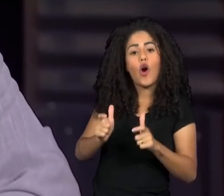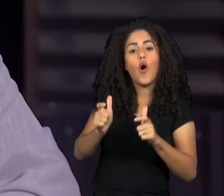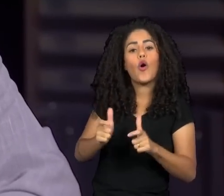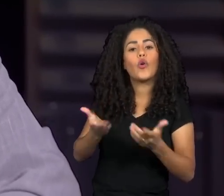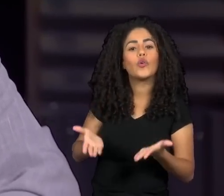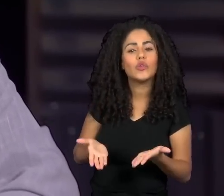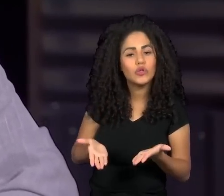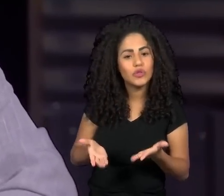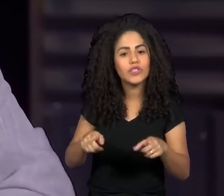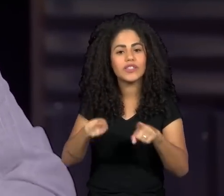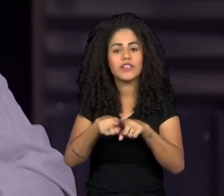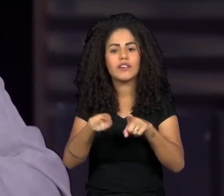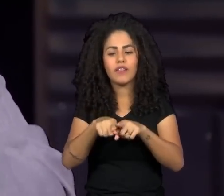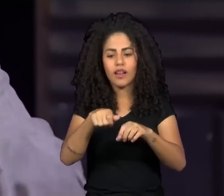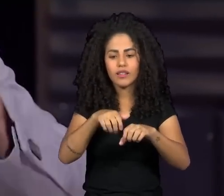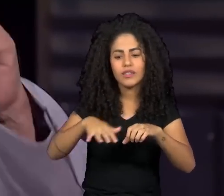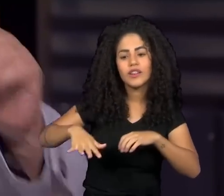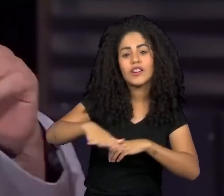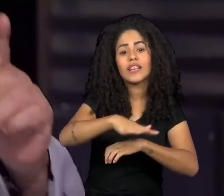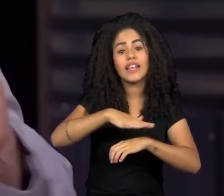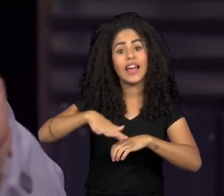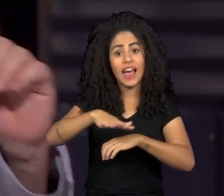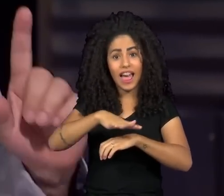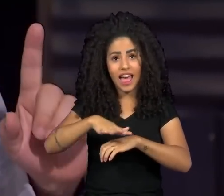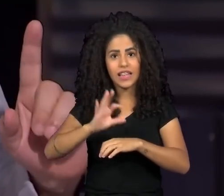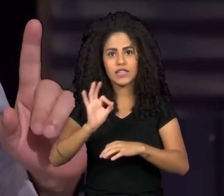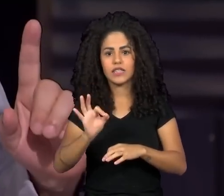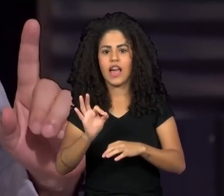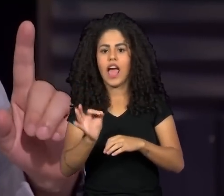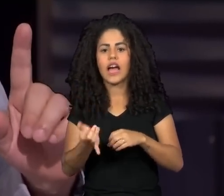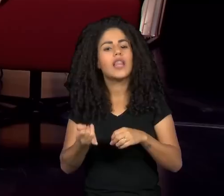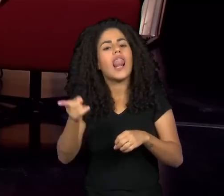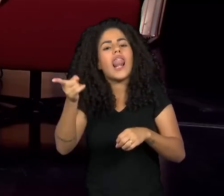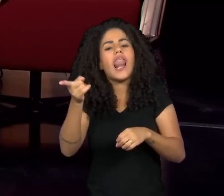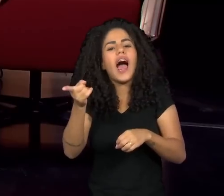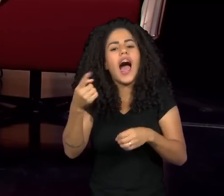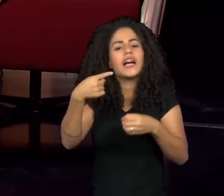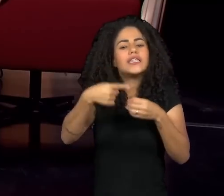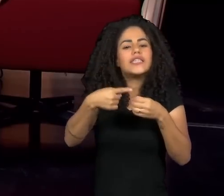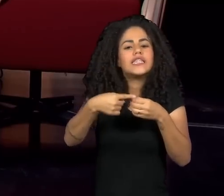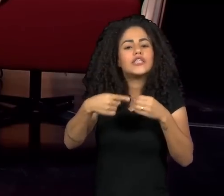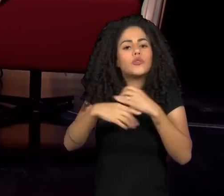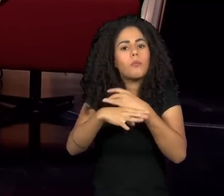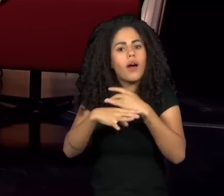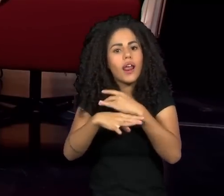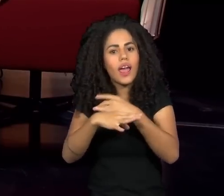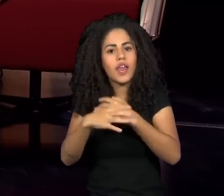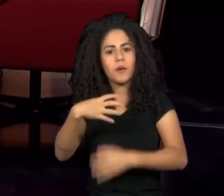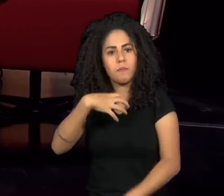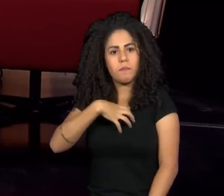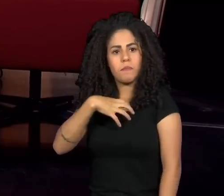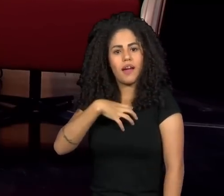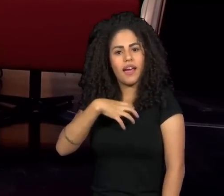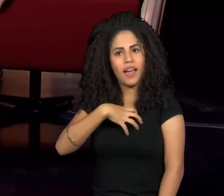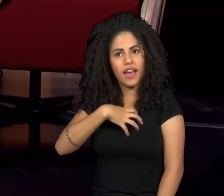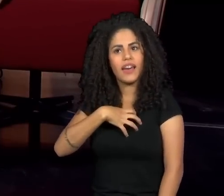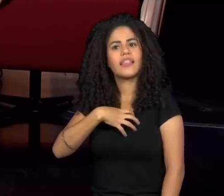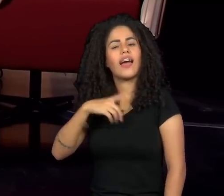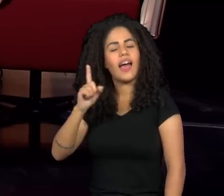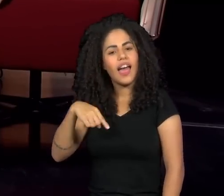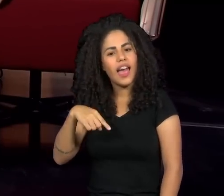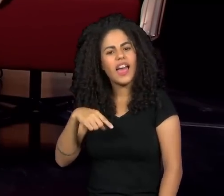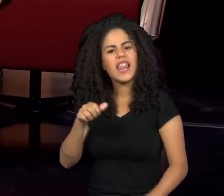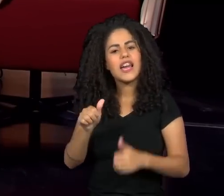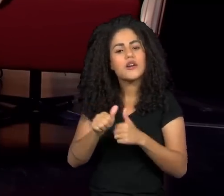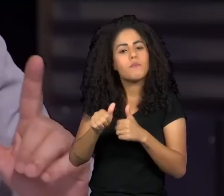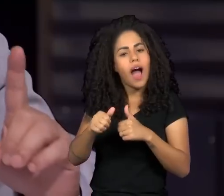de Pojuca, região metropolitana, não é interior da Bahia, não. Não é mais, não. É região o povo reclama, é só perto. Tá